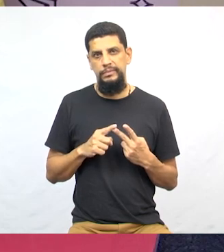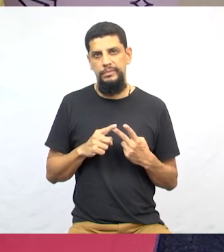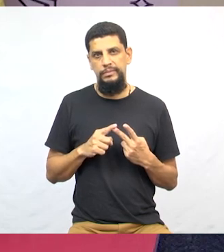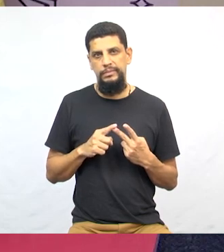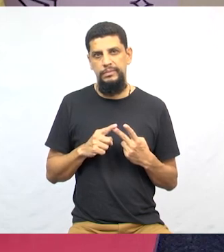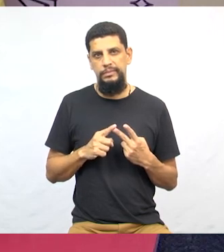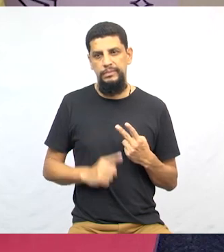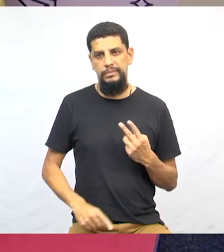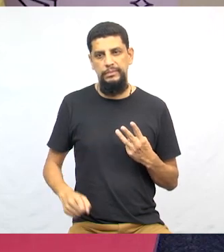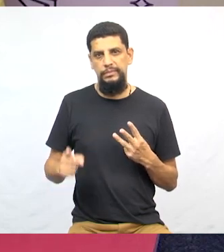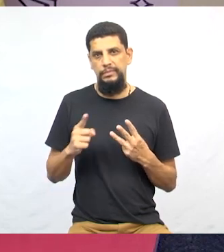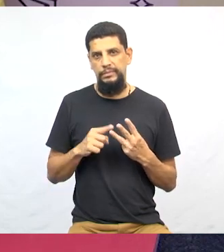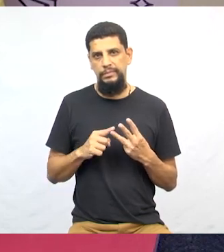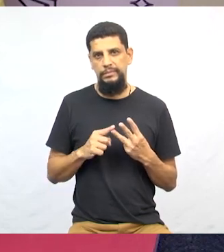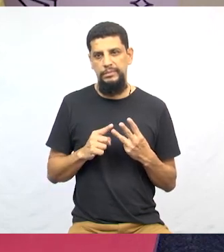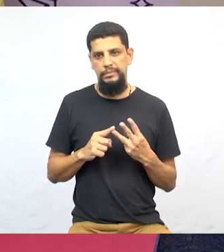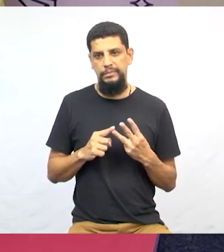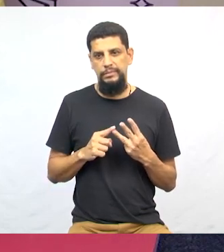Duas.